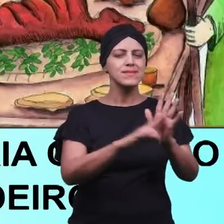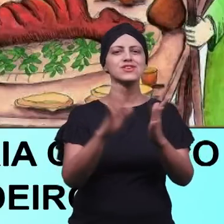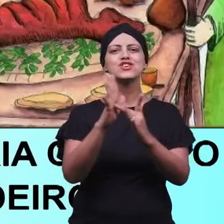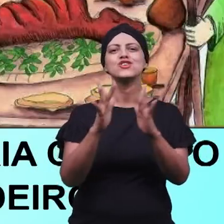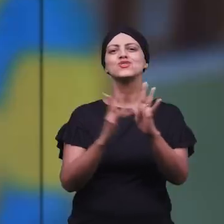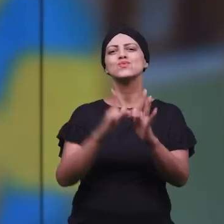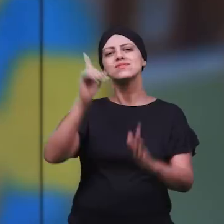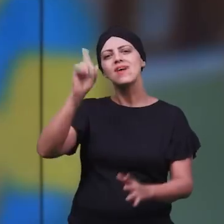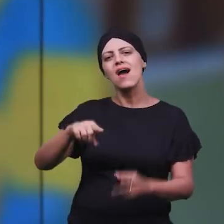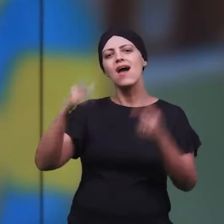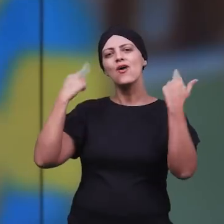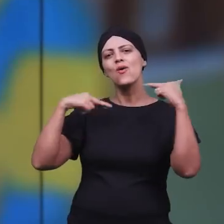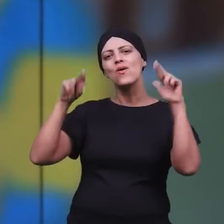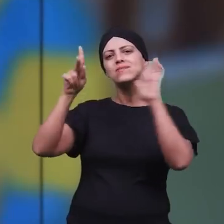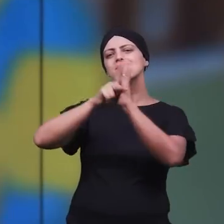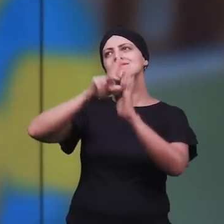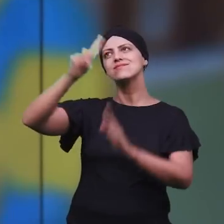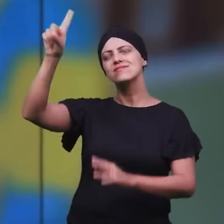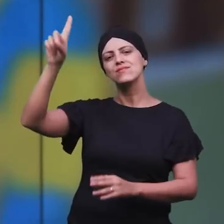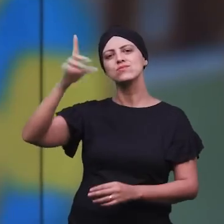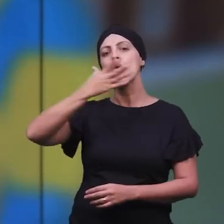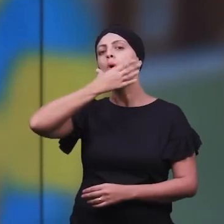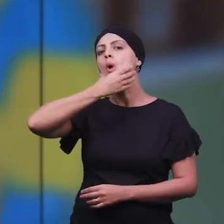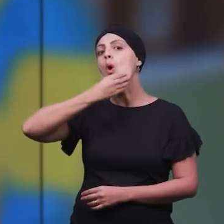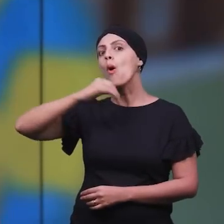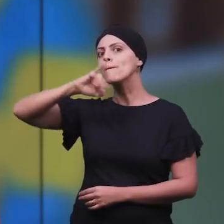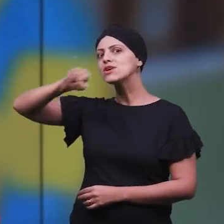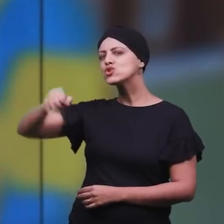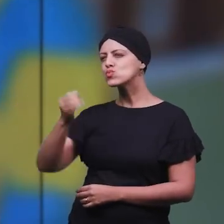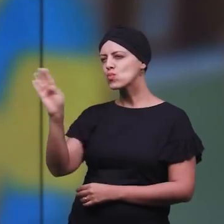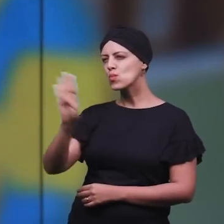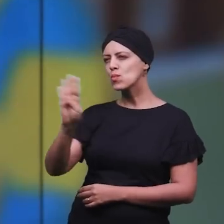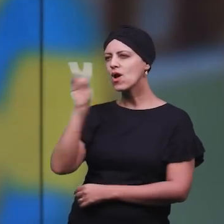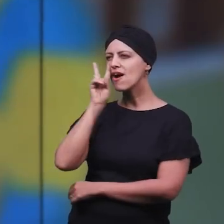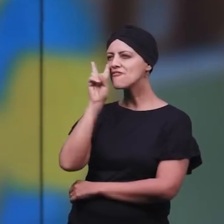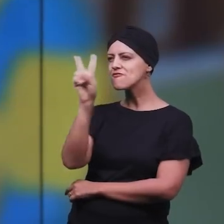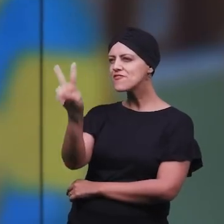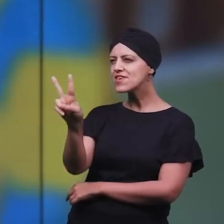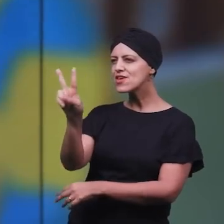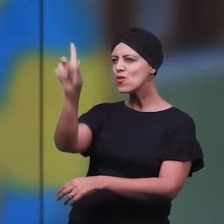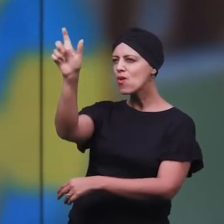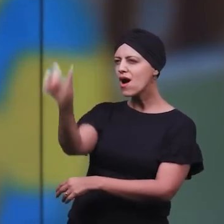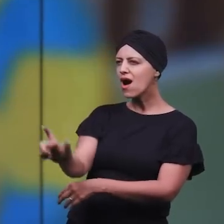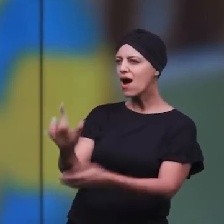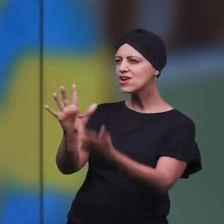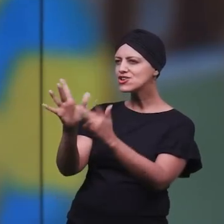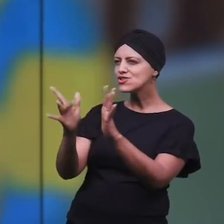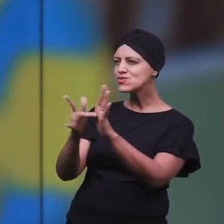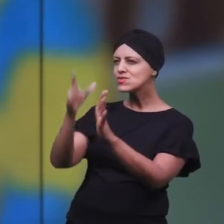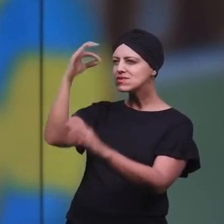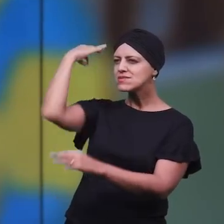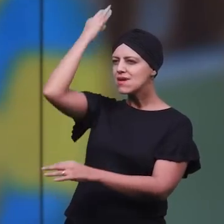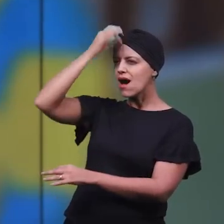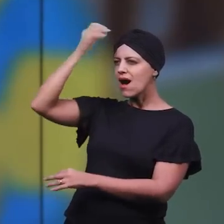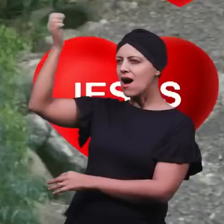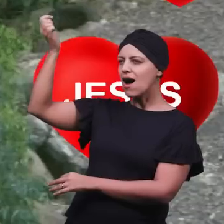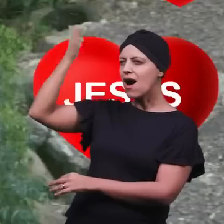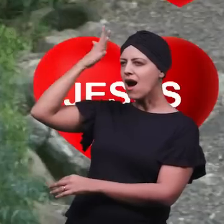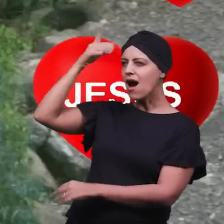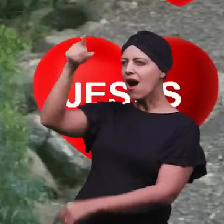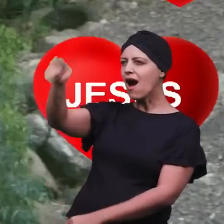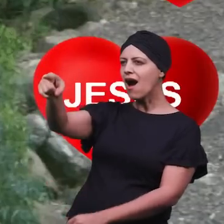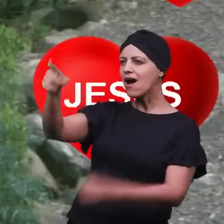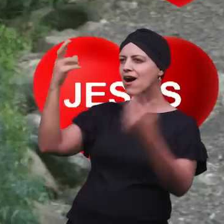o Cordeiro de Deus. Quando João Batista viu a Jesus, o Espírito Santo lhe revelou: Eis